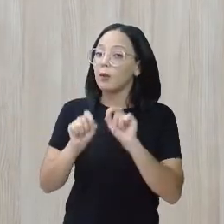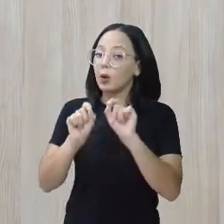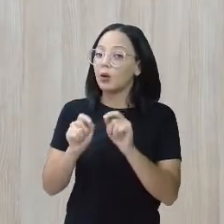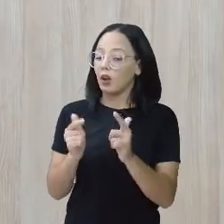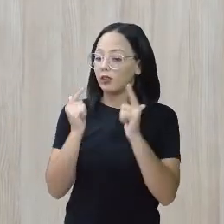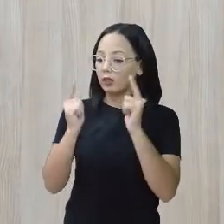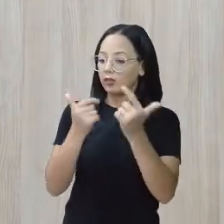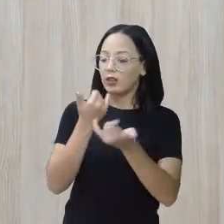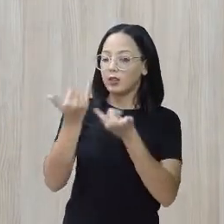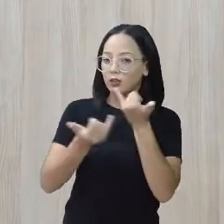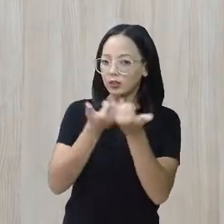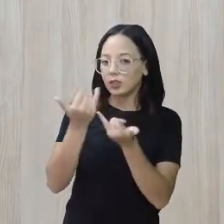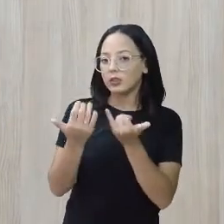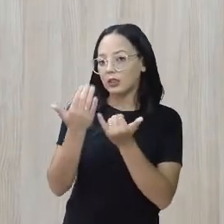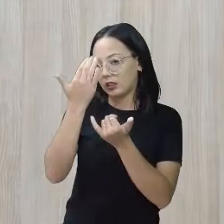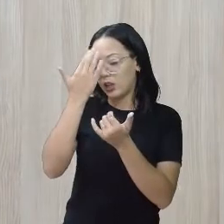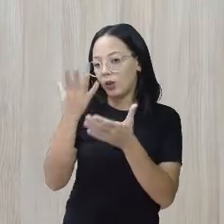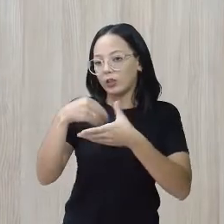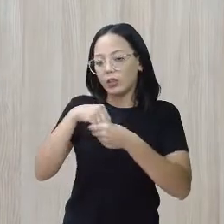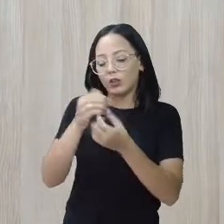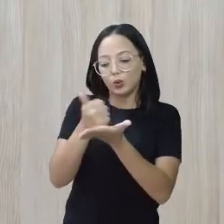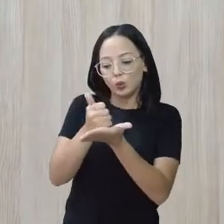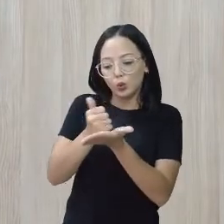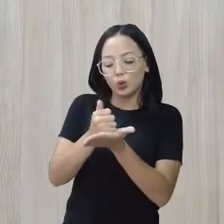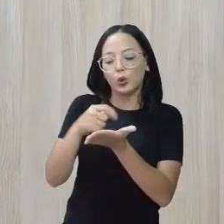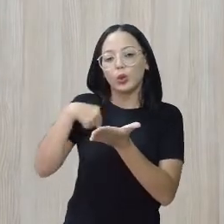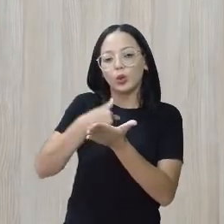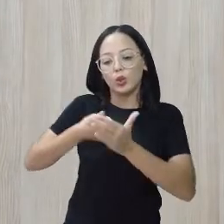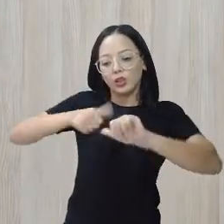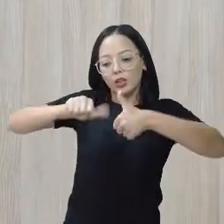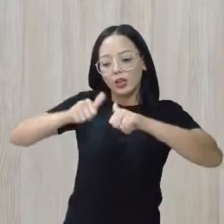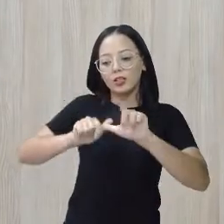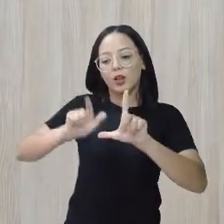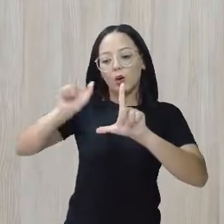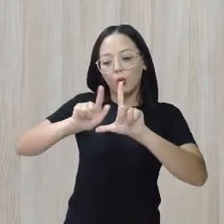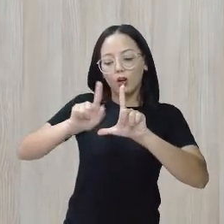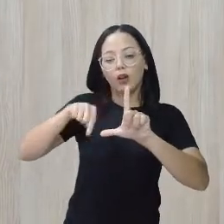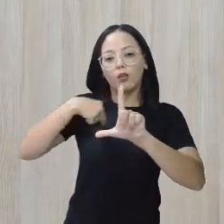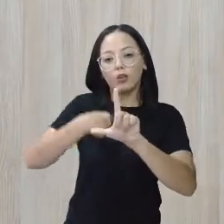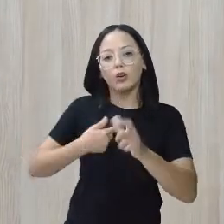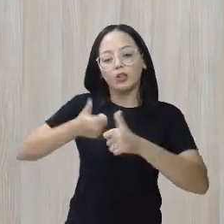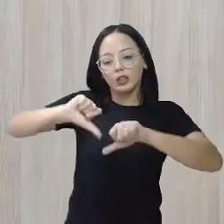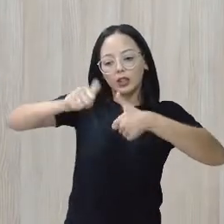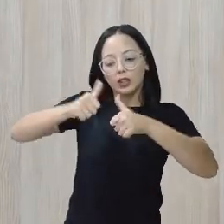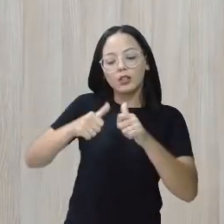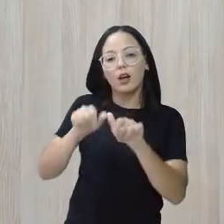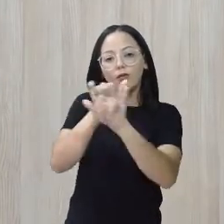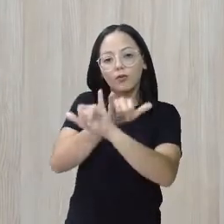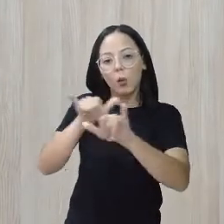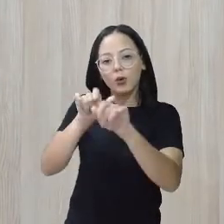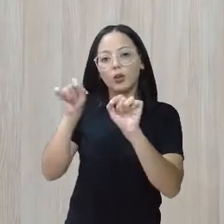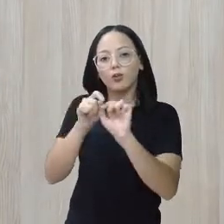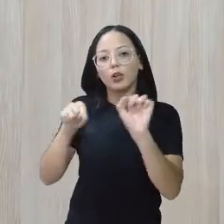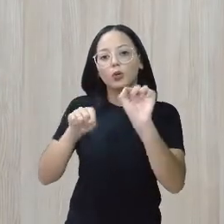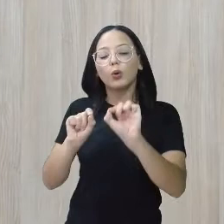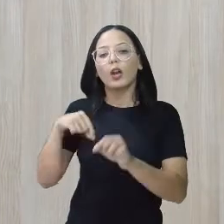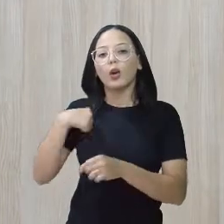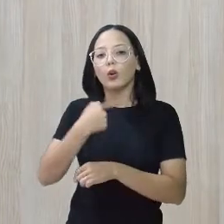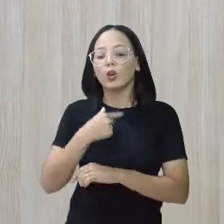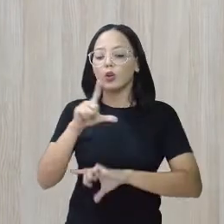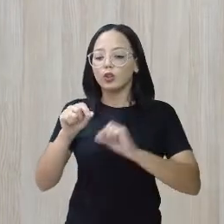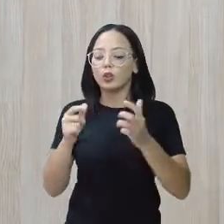diversão, né, professor? Até mesmo lá no joguinho, analisar bem o gráfico, analisar bem as informações, faz com que a gente tome